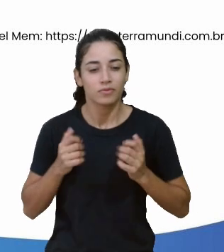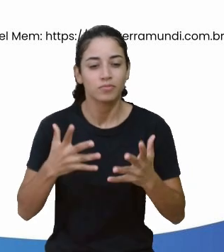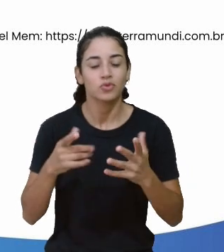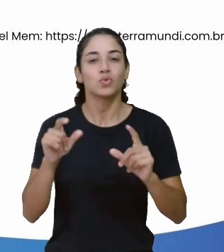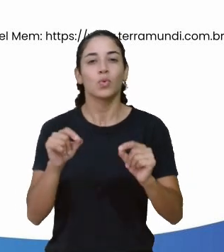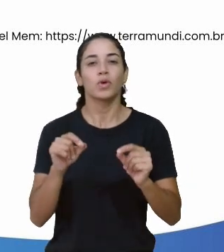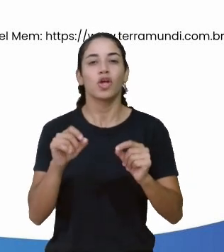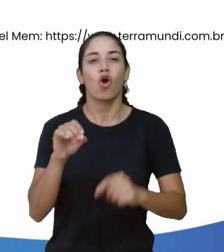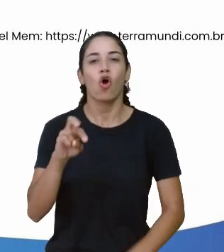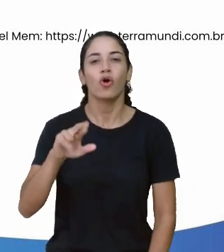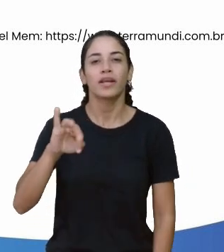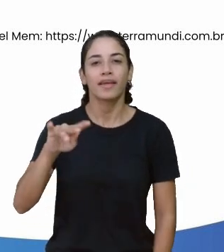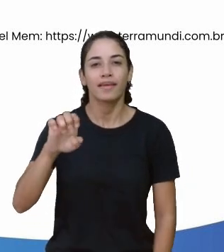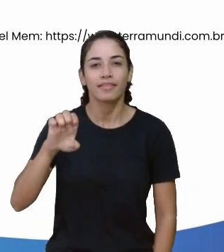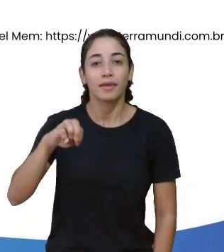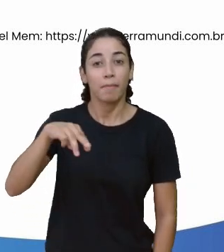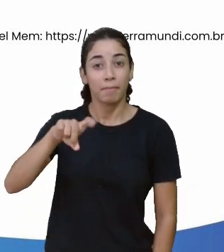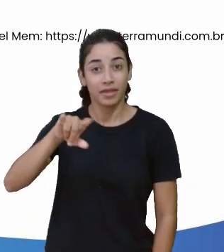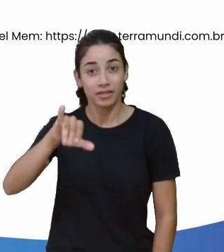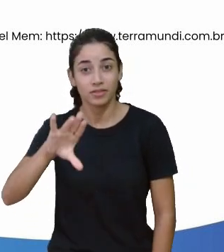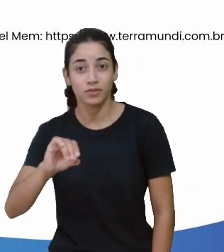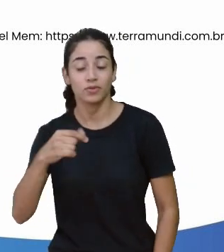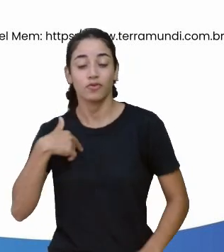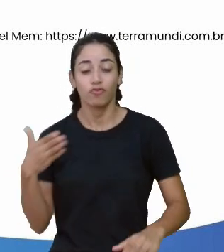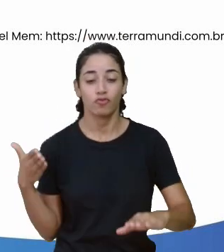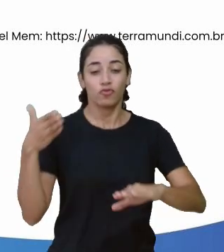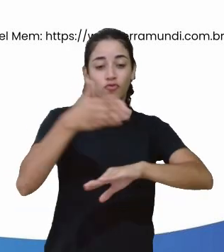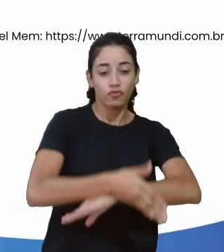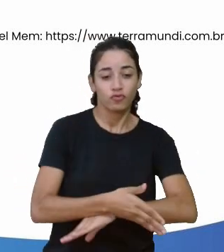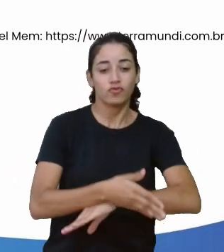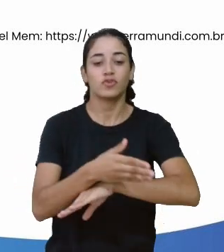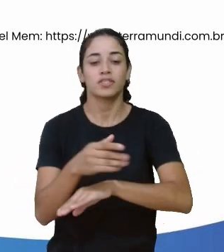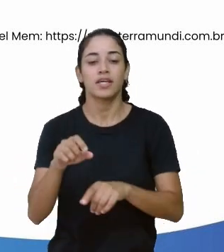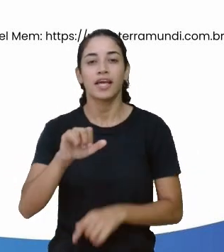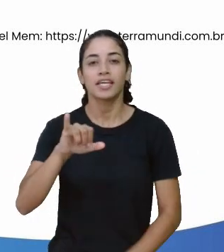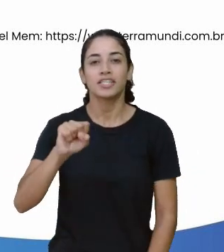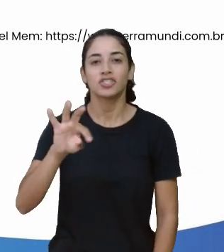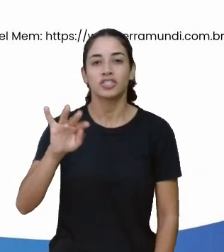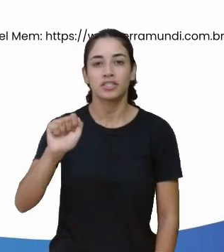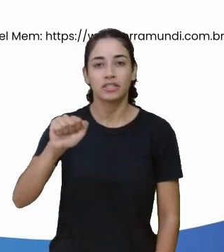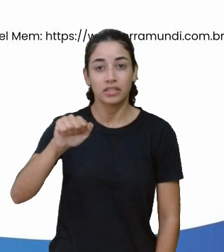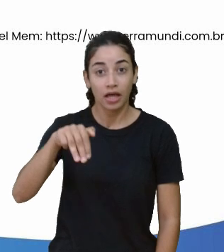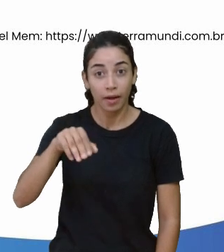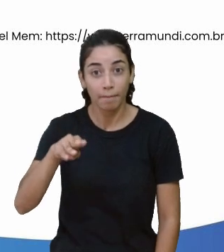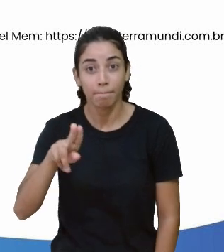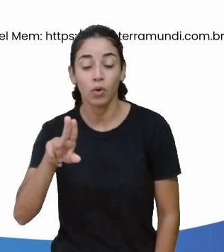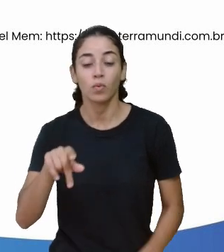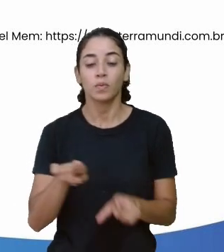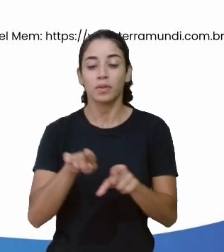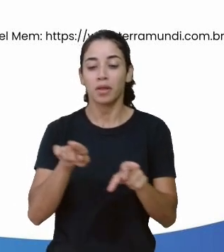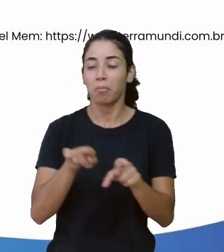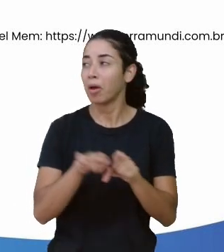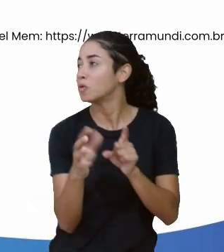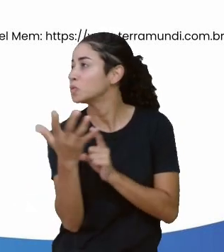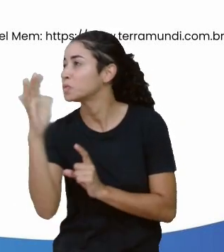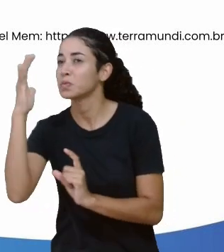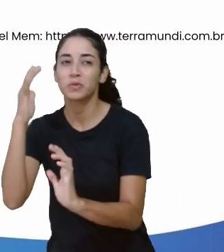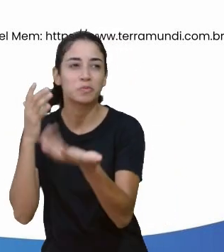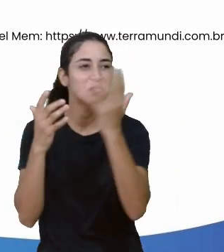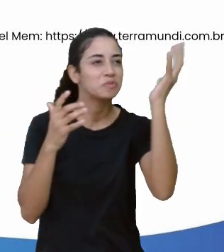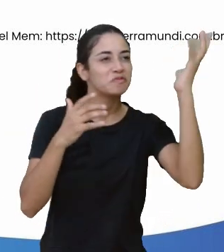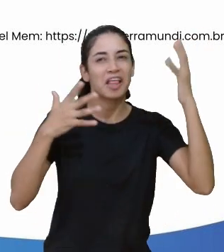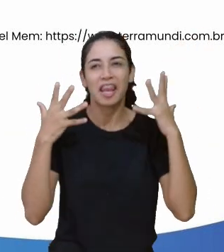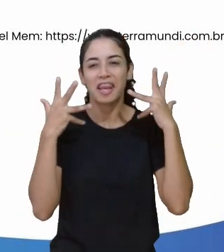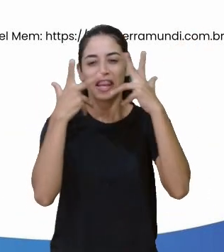Oriente Médio. Cheguei a Istambul com neve e a paisagem da cidade fica ainda mais delicada